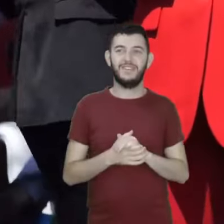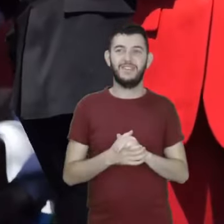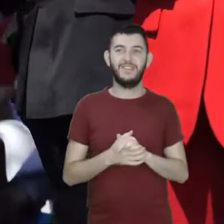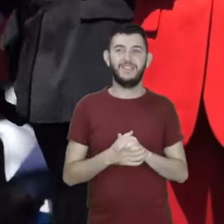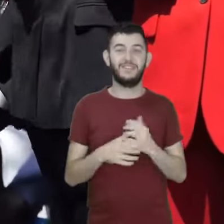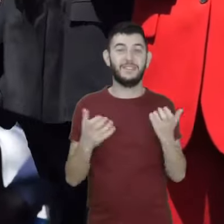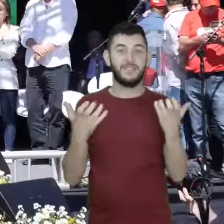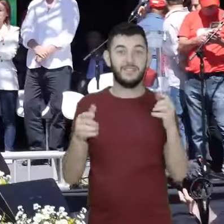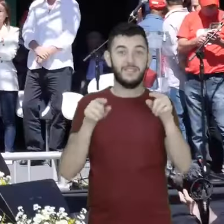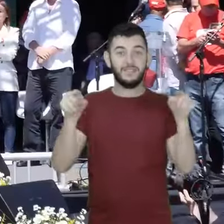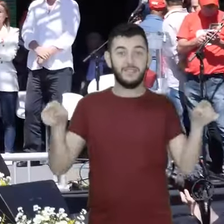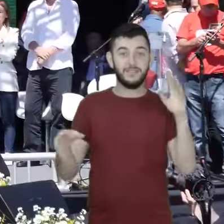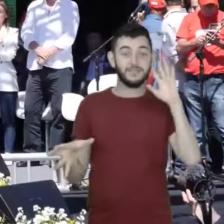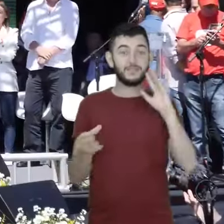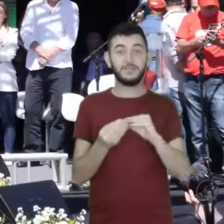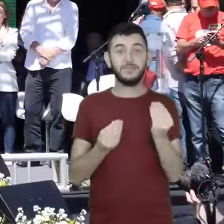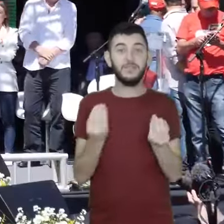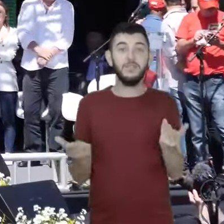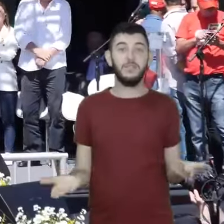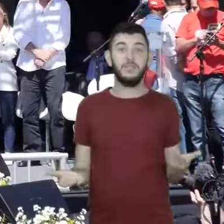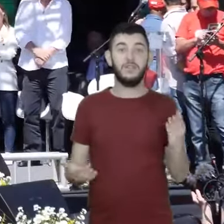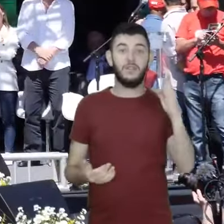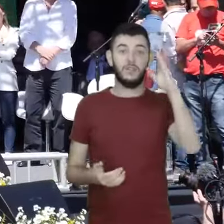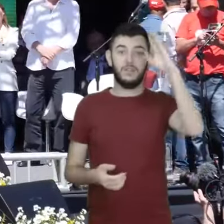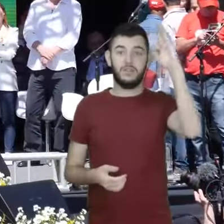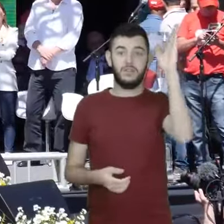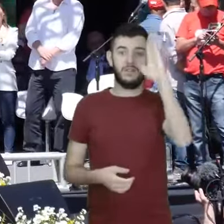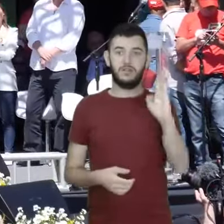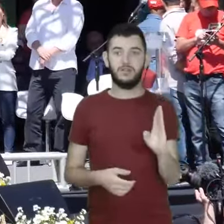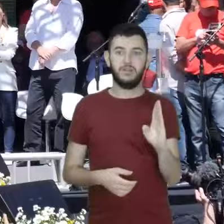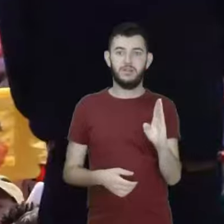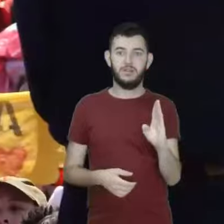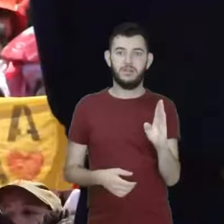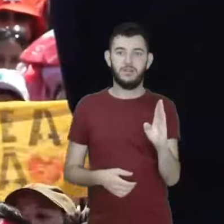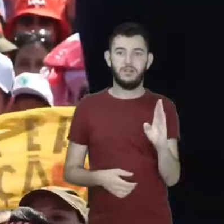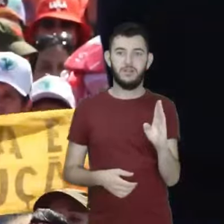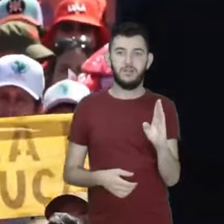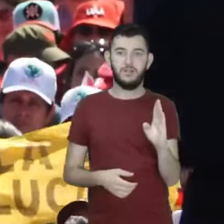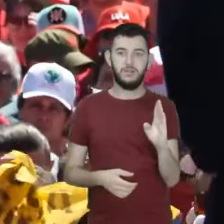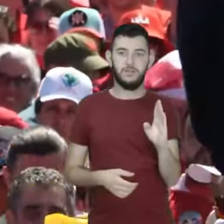Esse país é um país que tem jeito.